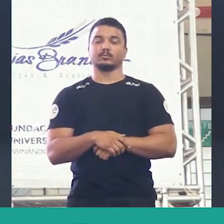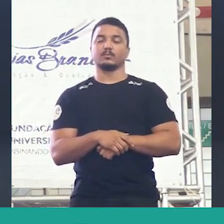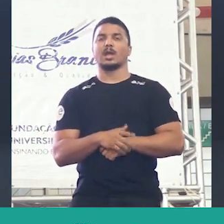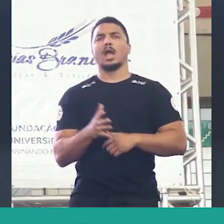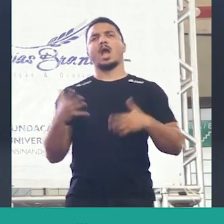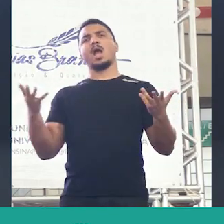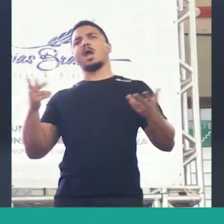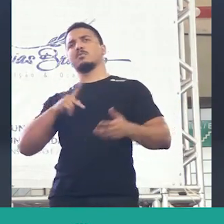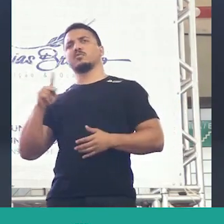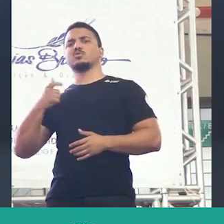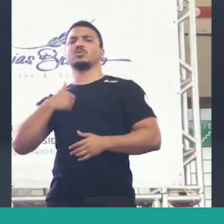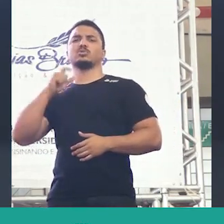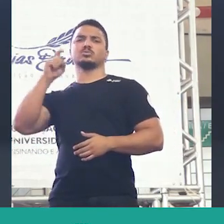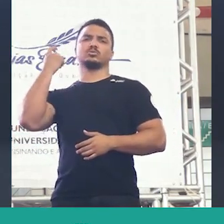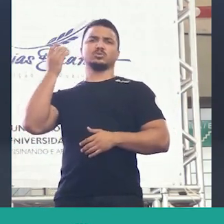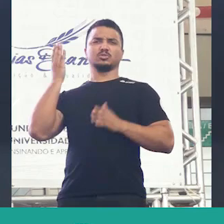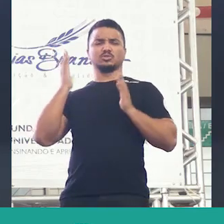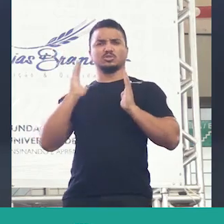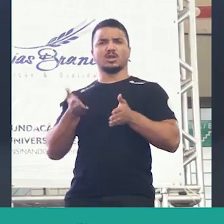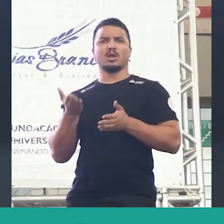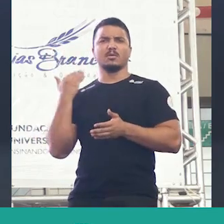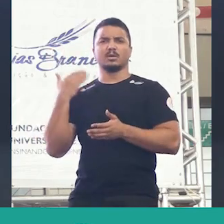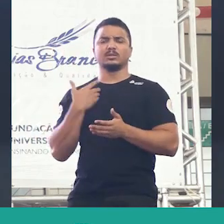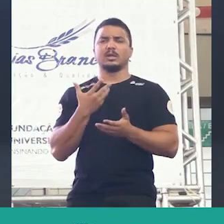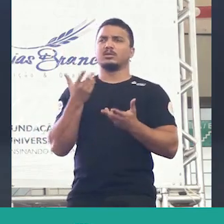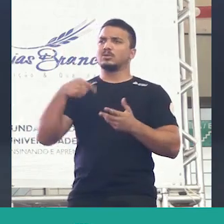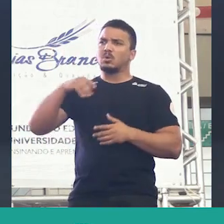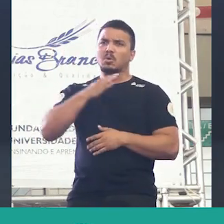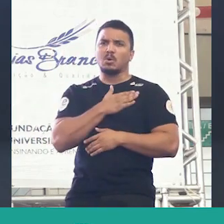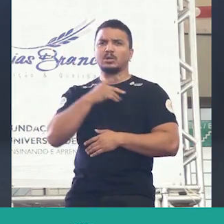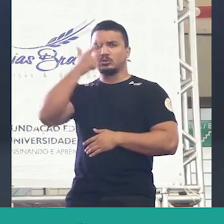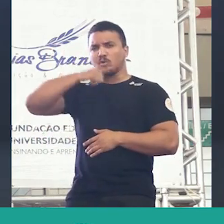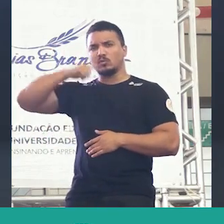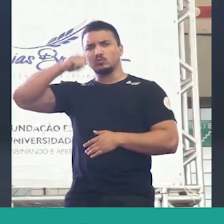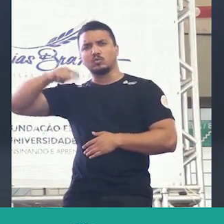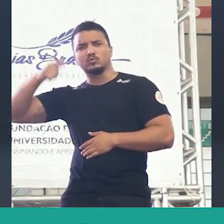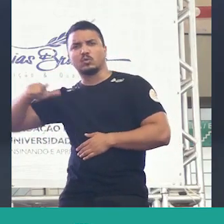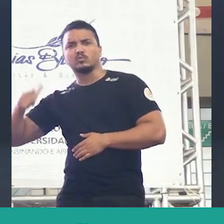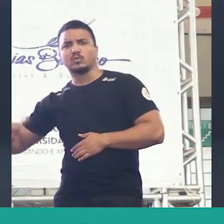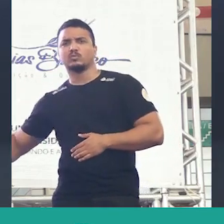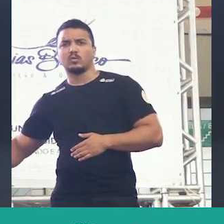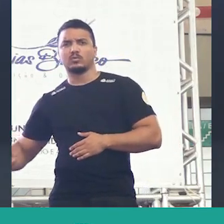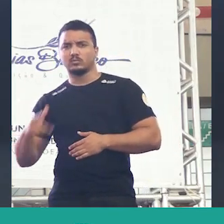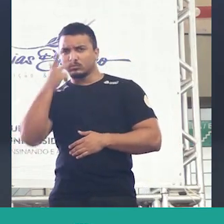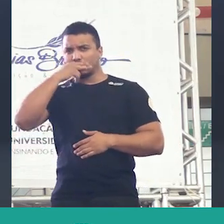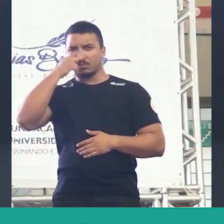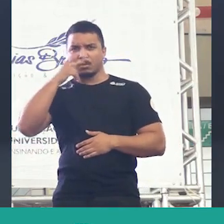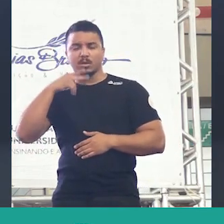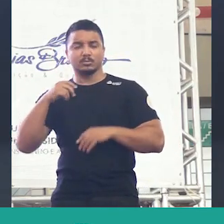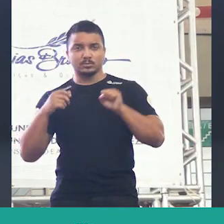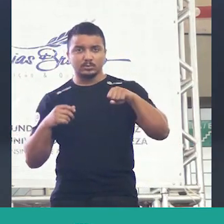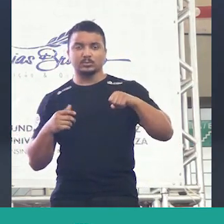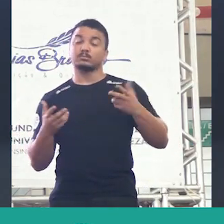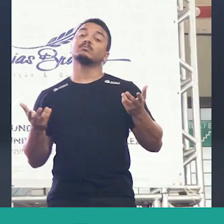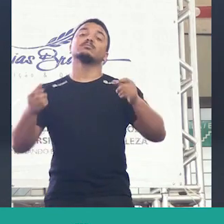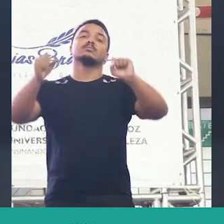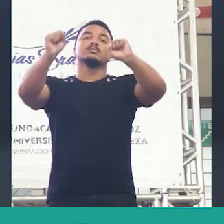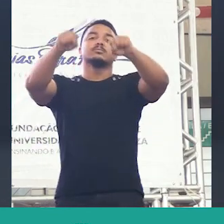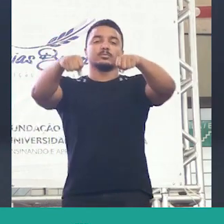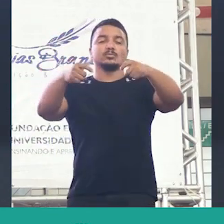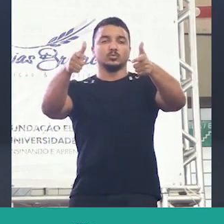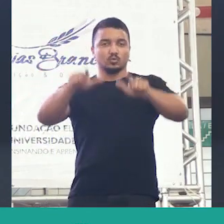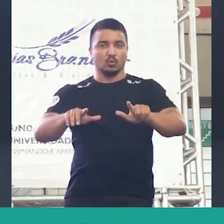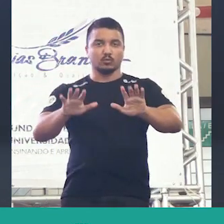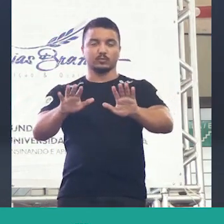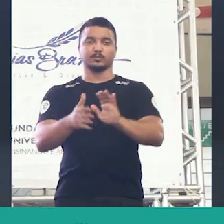eu já tive aula aqui e eu sei que o senhor gosta de repetir muito. Sim, eu repito muito. Foi claro? Então vamos